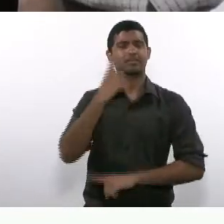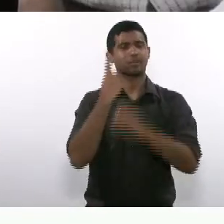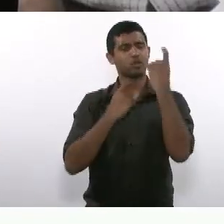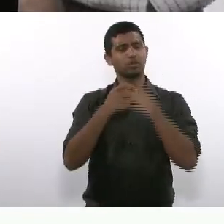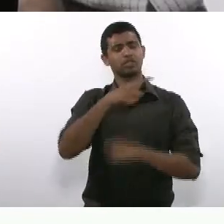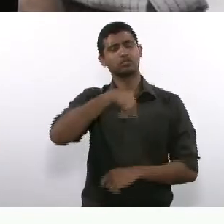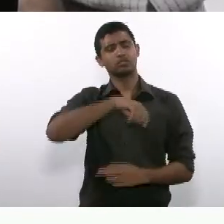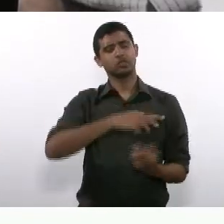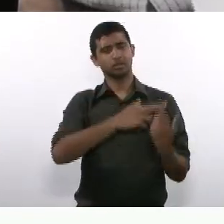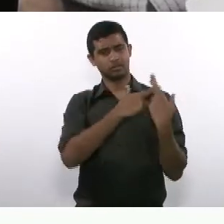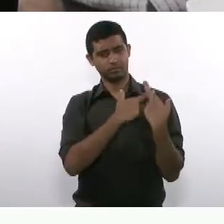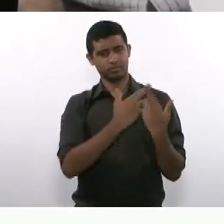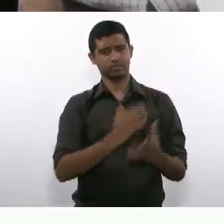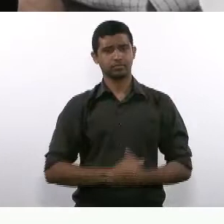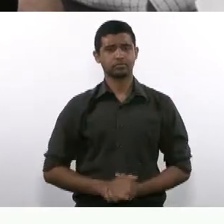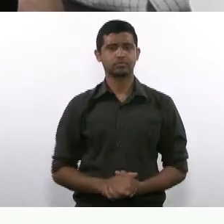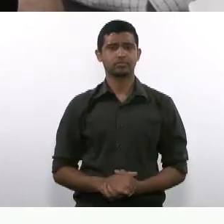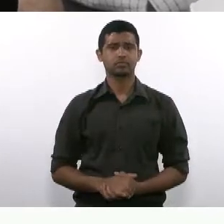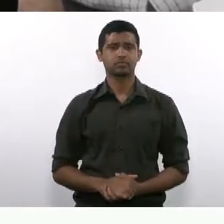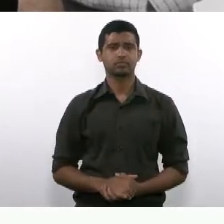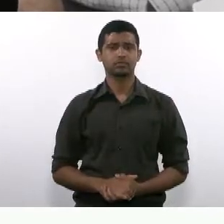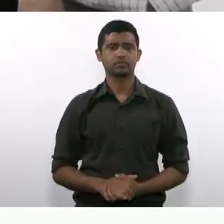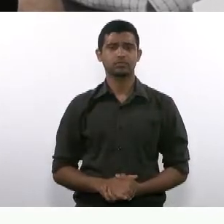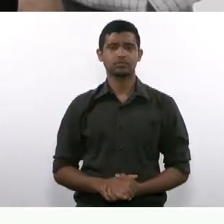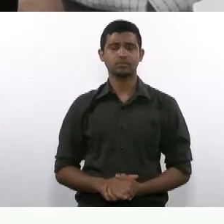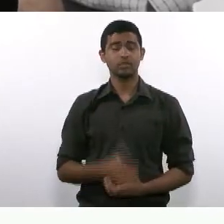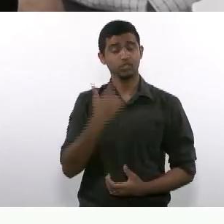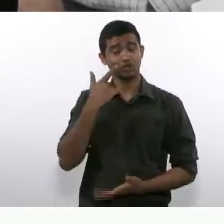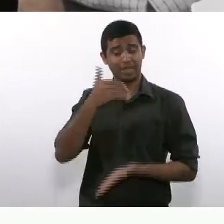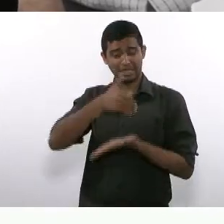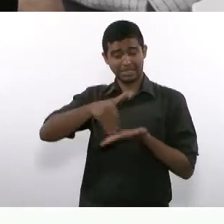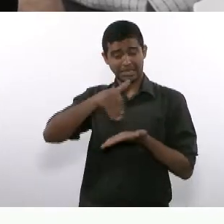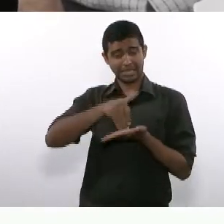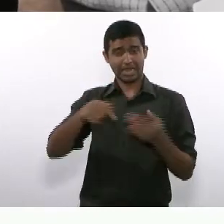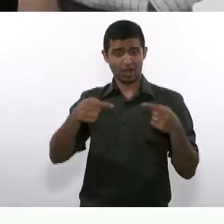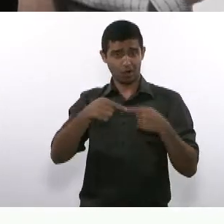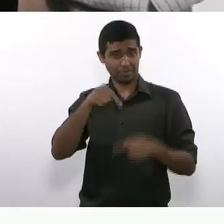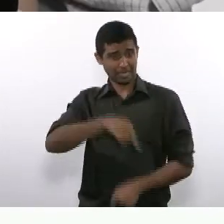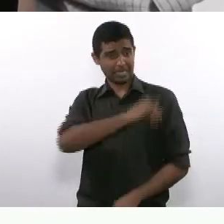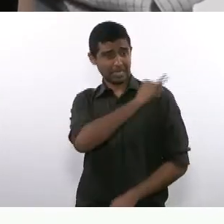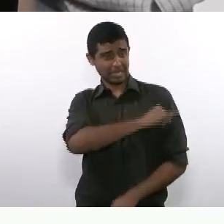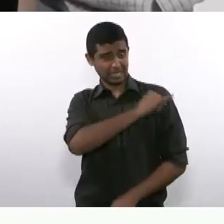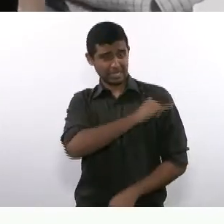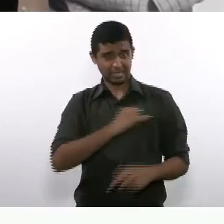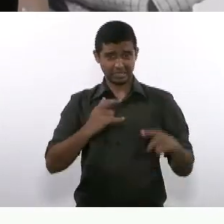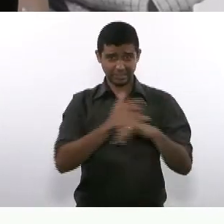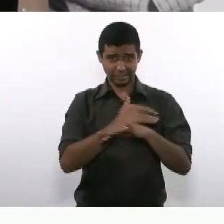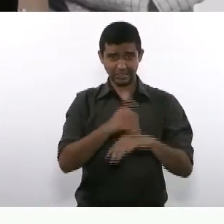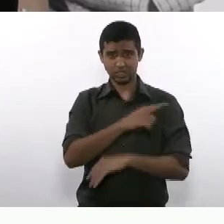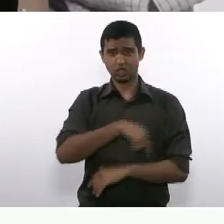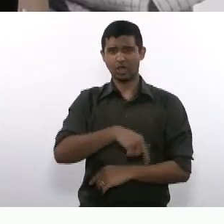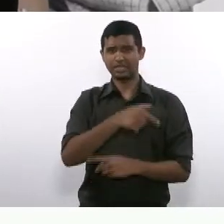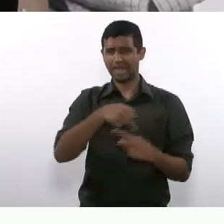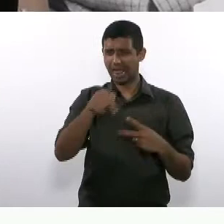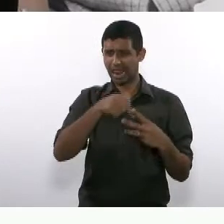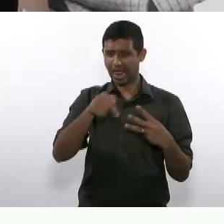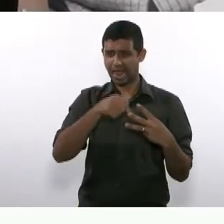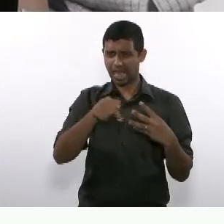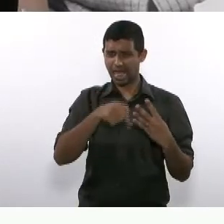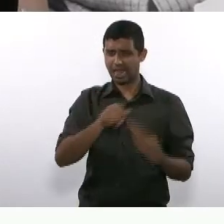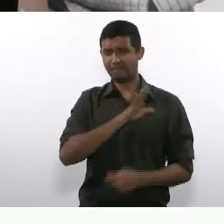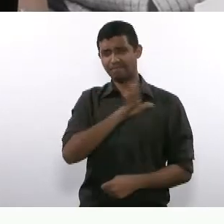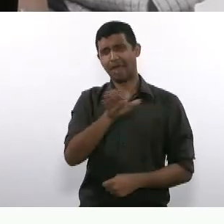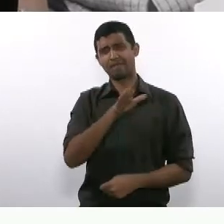papel, apesar da Secretaria estar na cidade do Rio de Janeiro, a gente vai semanalmente para o interior. Claro que se a gente